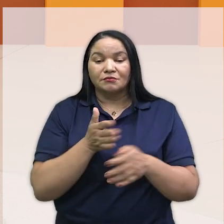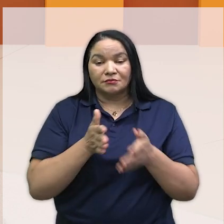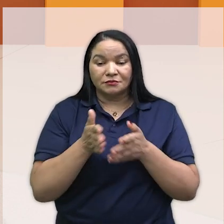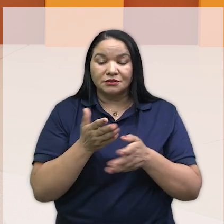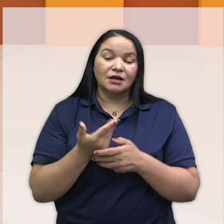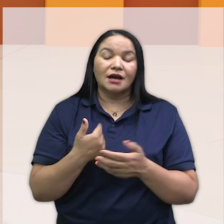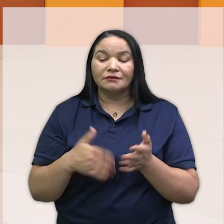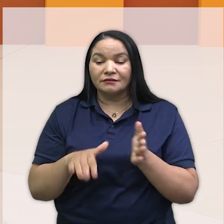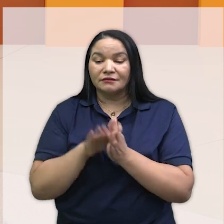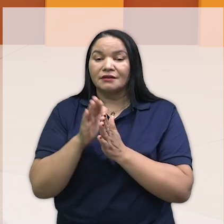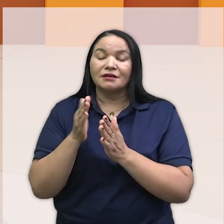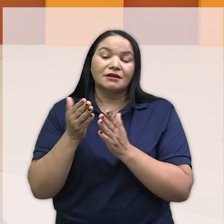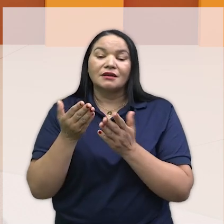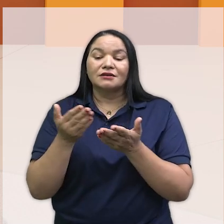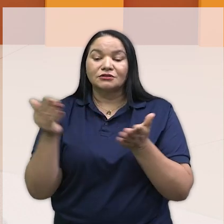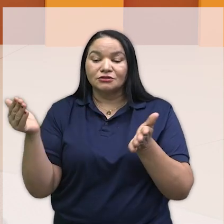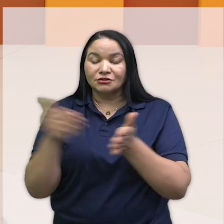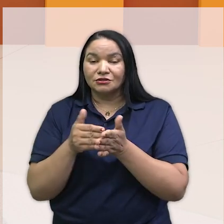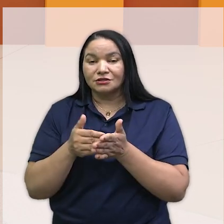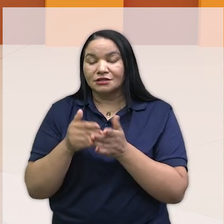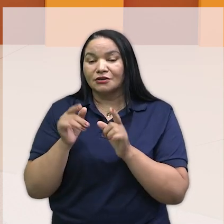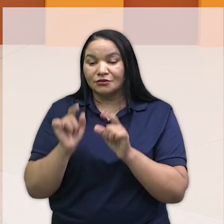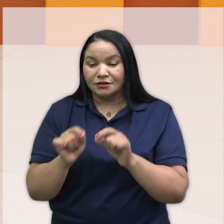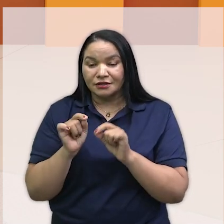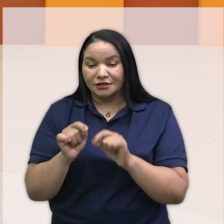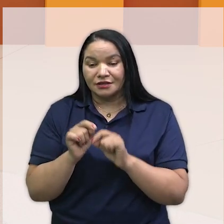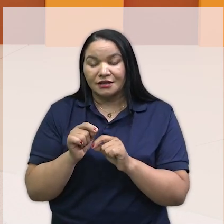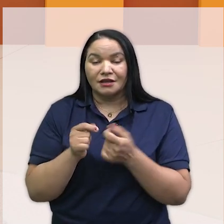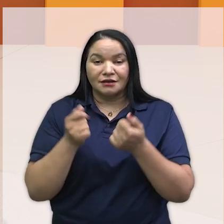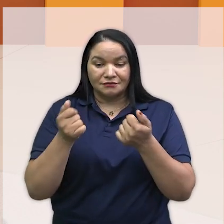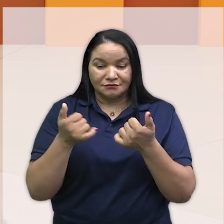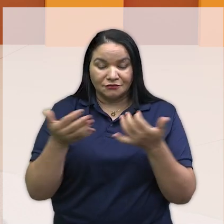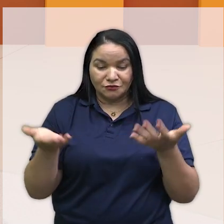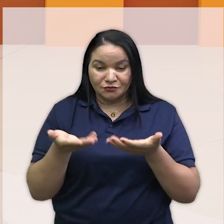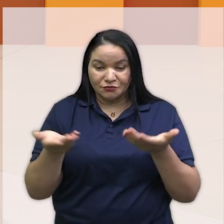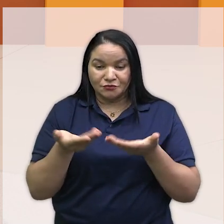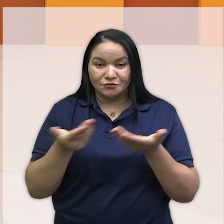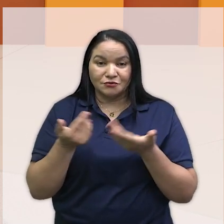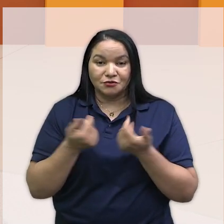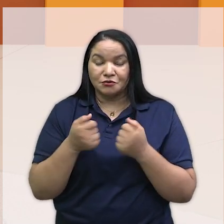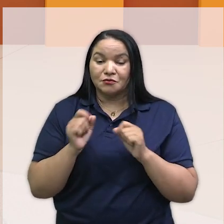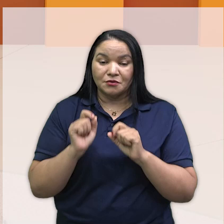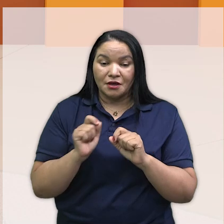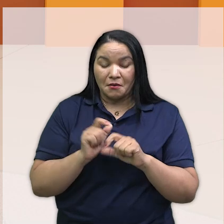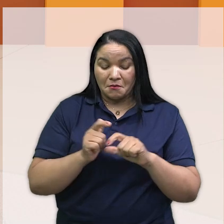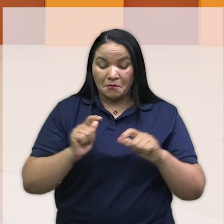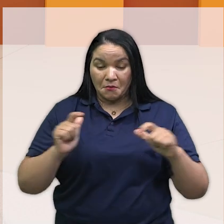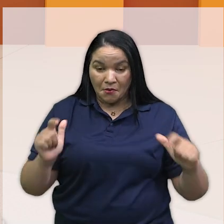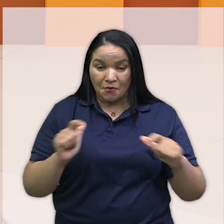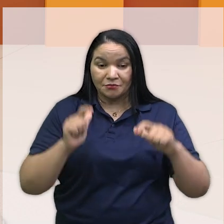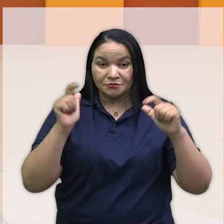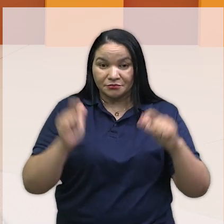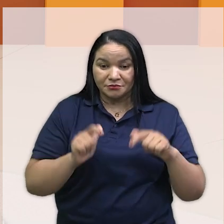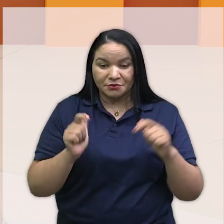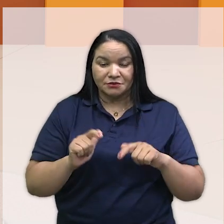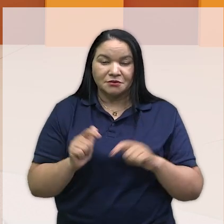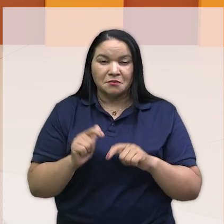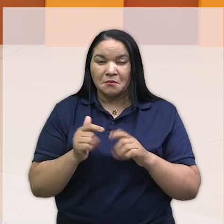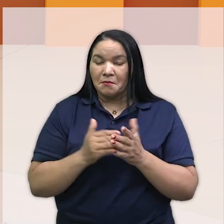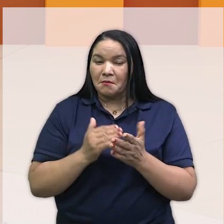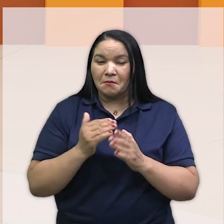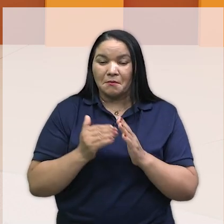chegar nessa importante unidade da federação, considerada ali a maior em extensão territorial, com mais